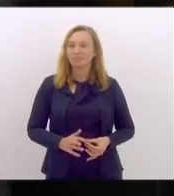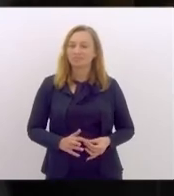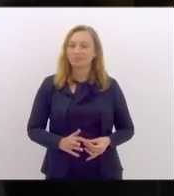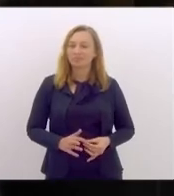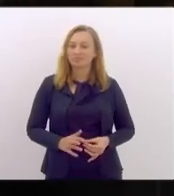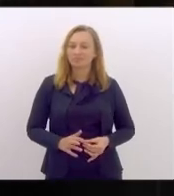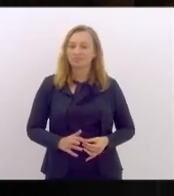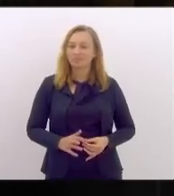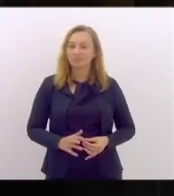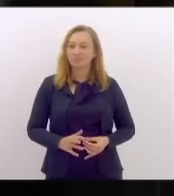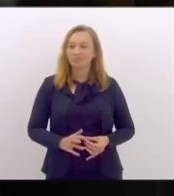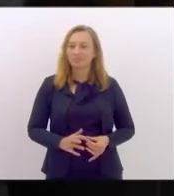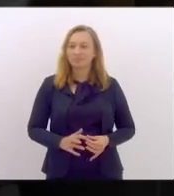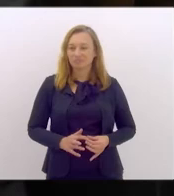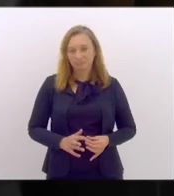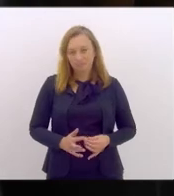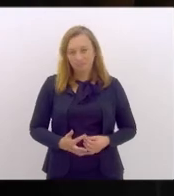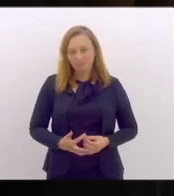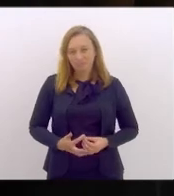cara